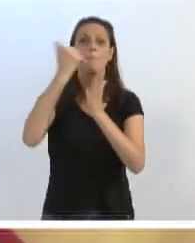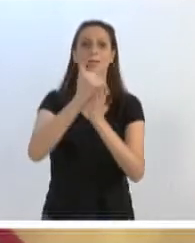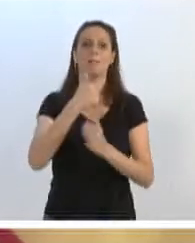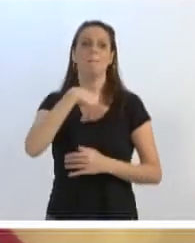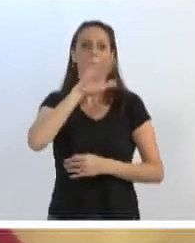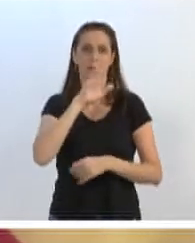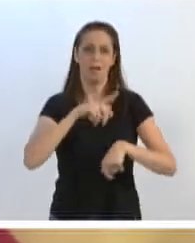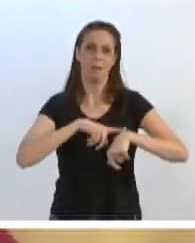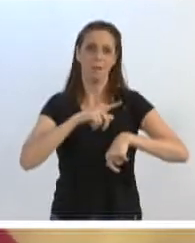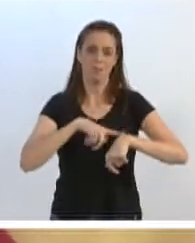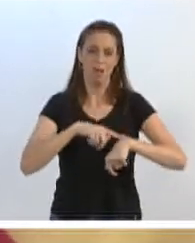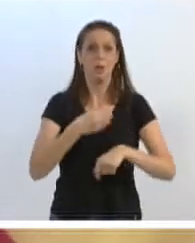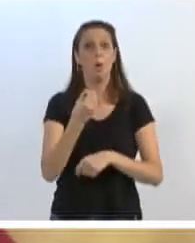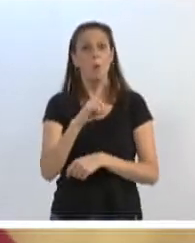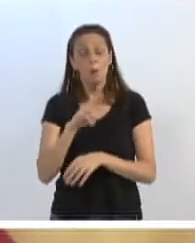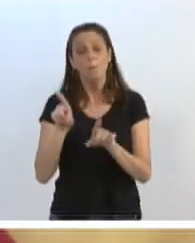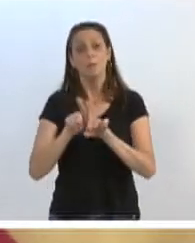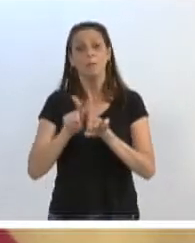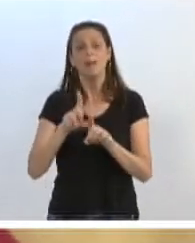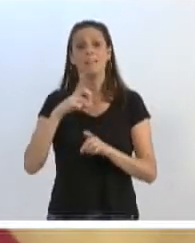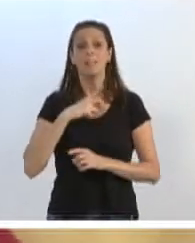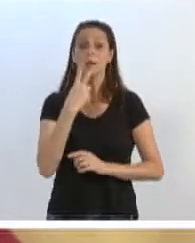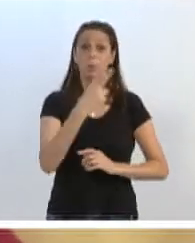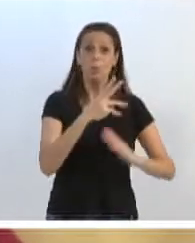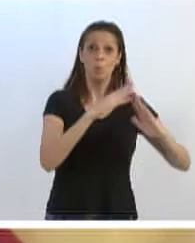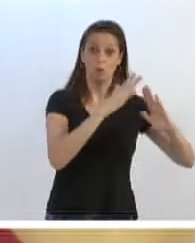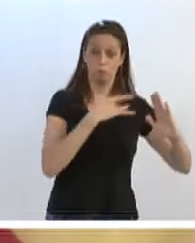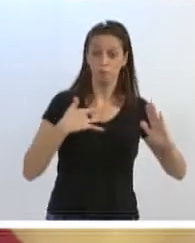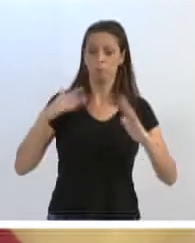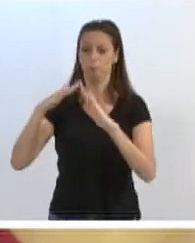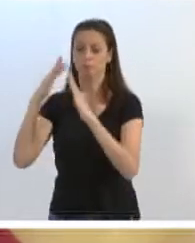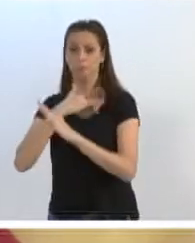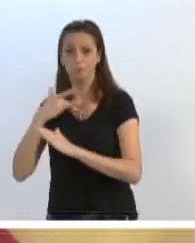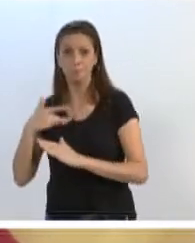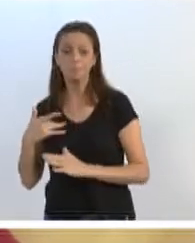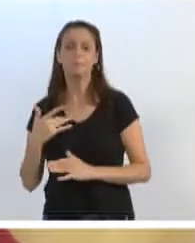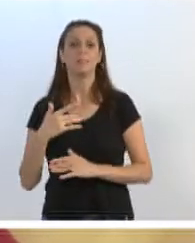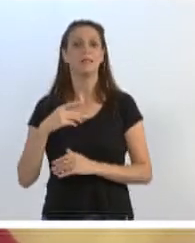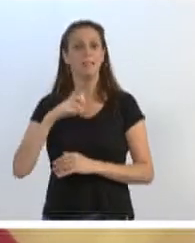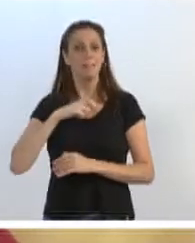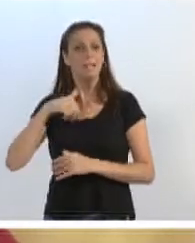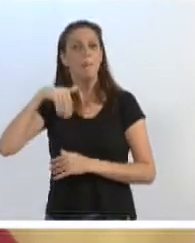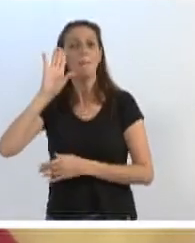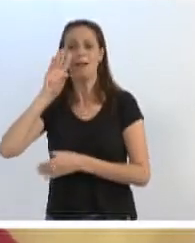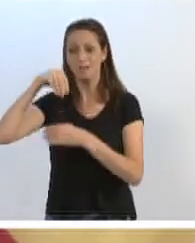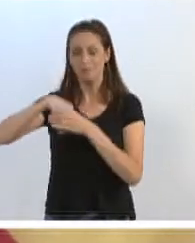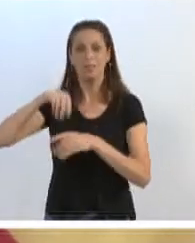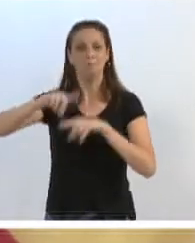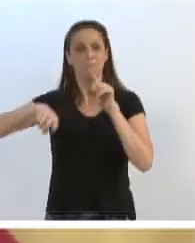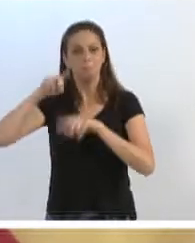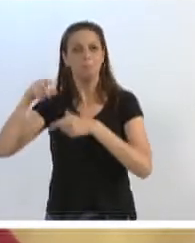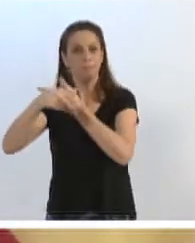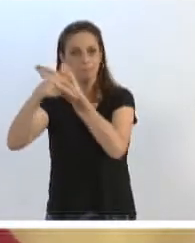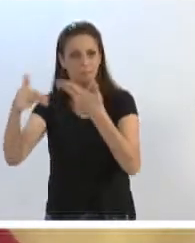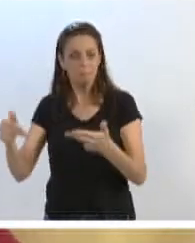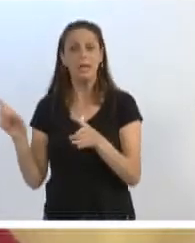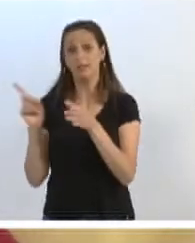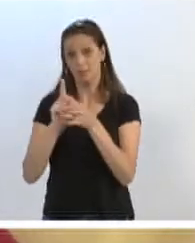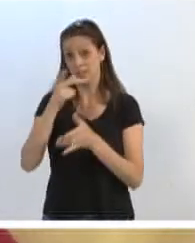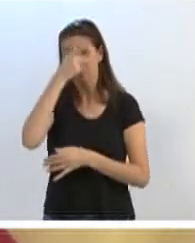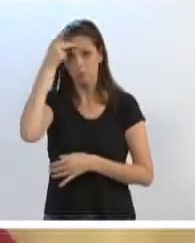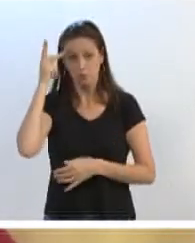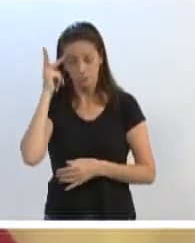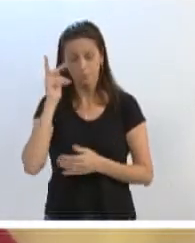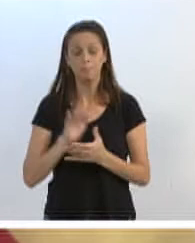de ambulatórios gerais com uma retaguarda um pouco melhor e aí nós poderíamos estar fazendo isso não